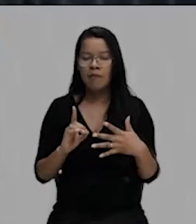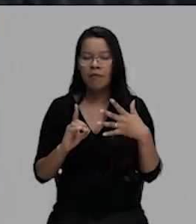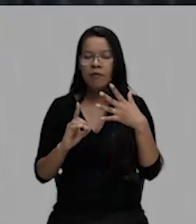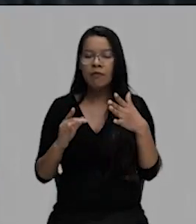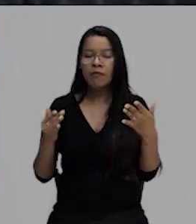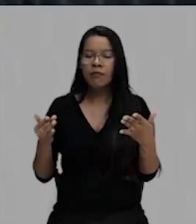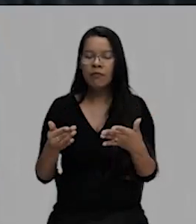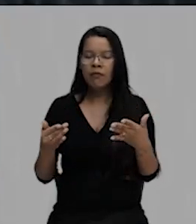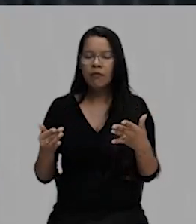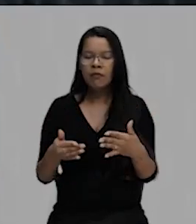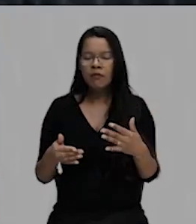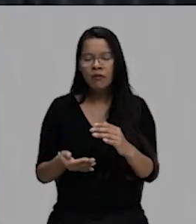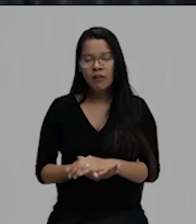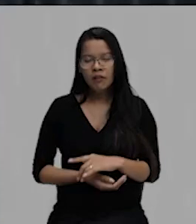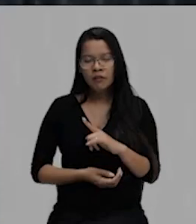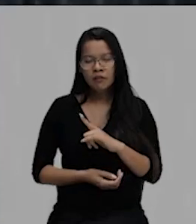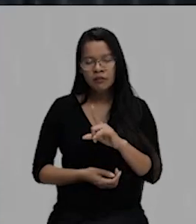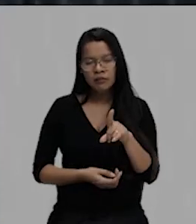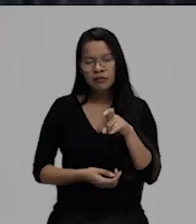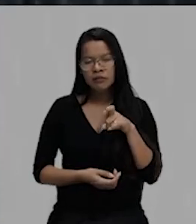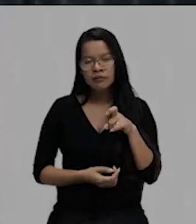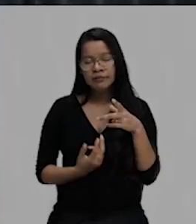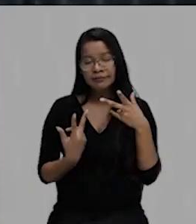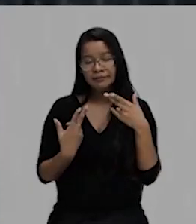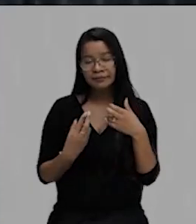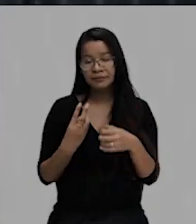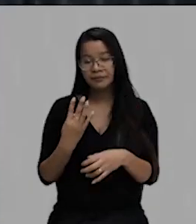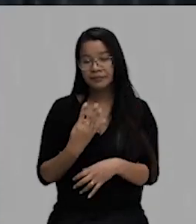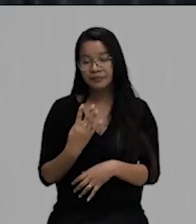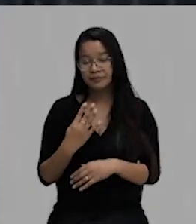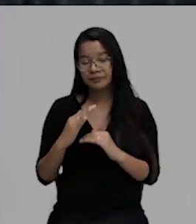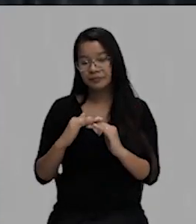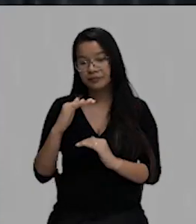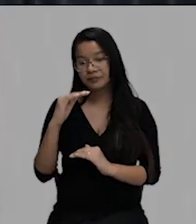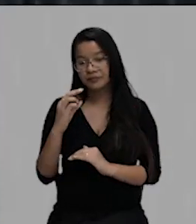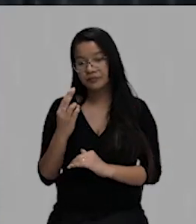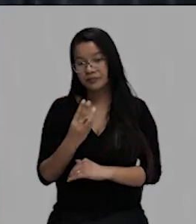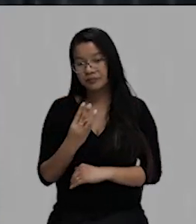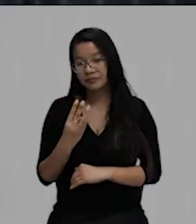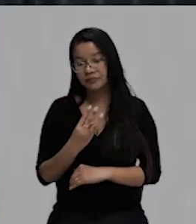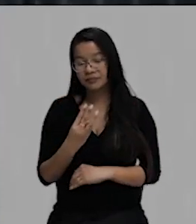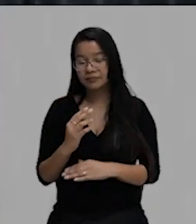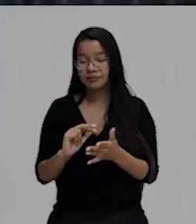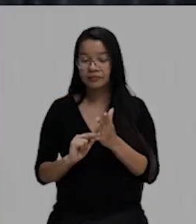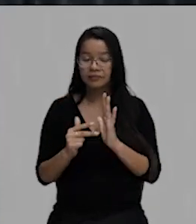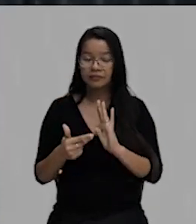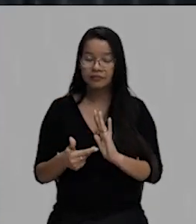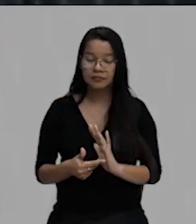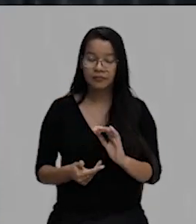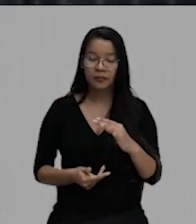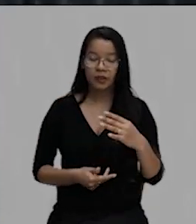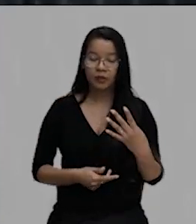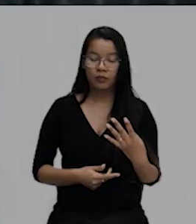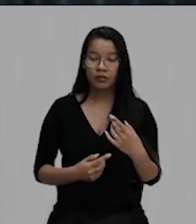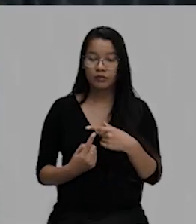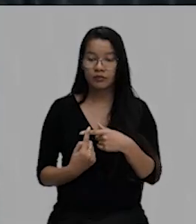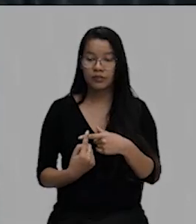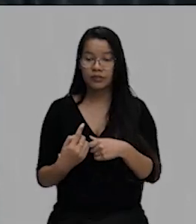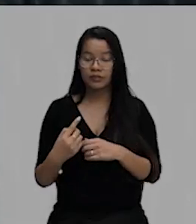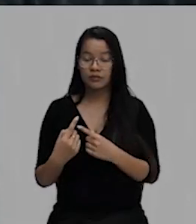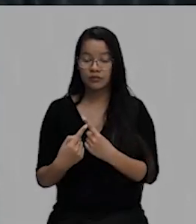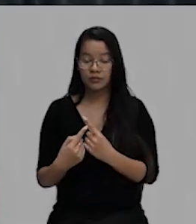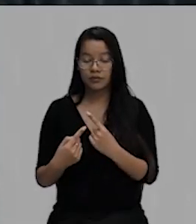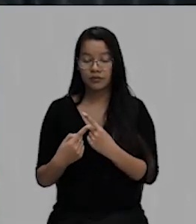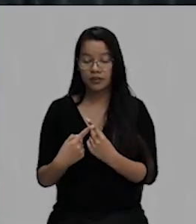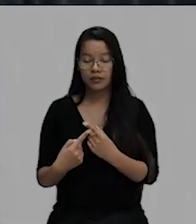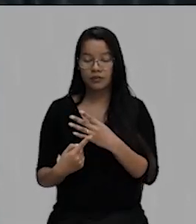E agora? Agora eu vou ter x sendo igual a 4 elevado à terceira, ou seja, 4 vezes 4 vezes 4.